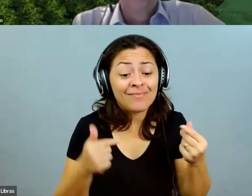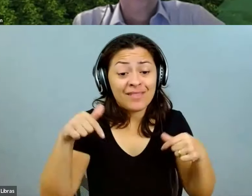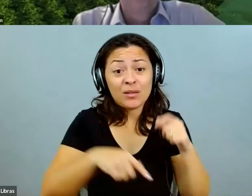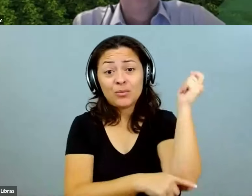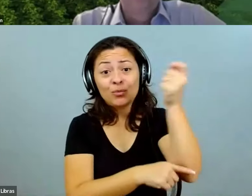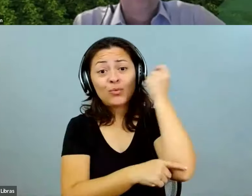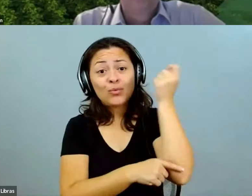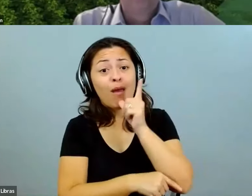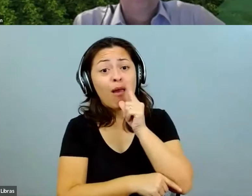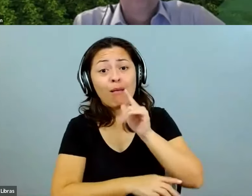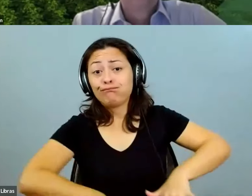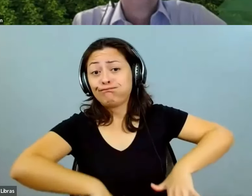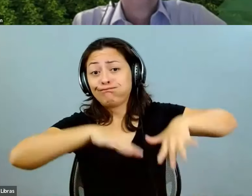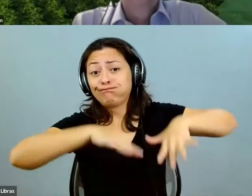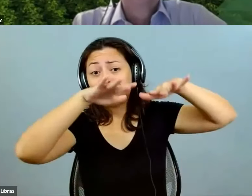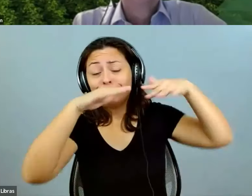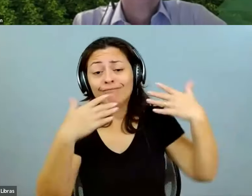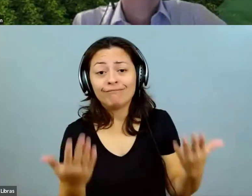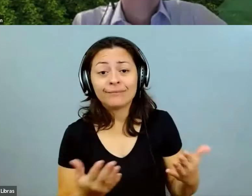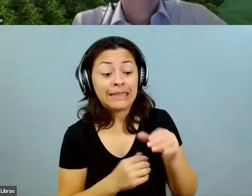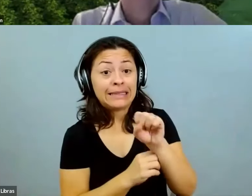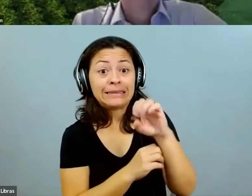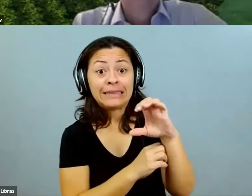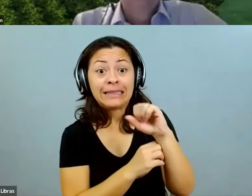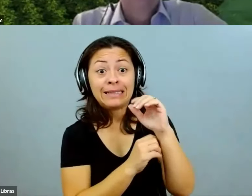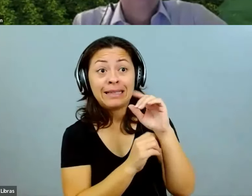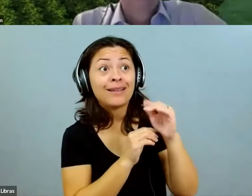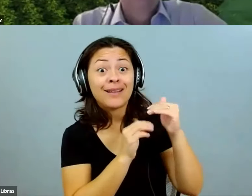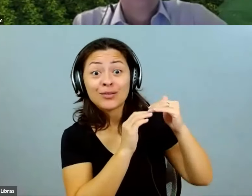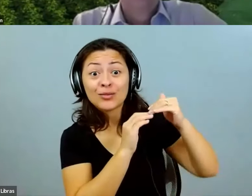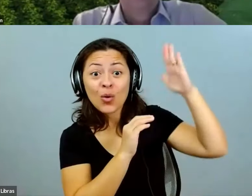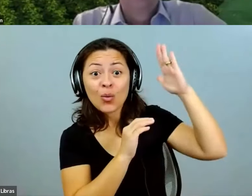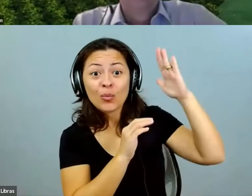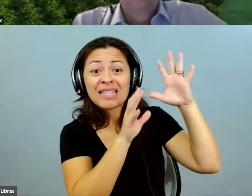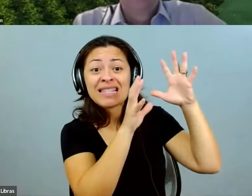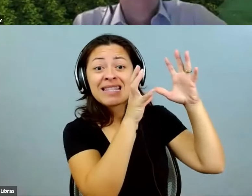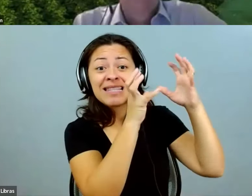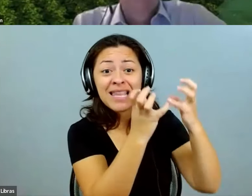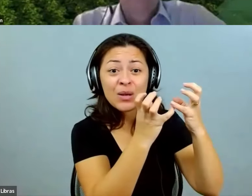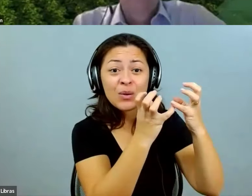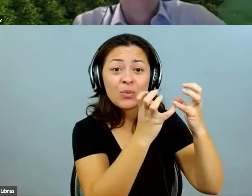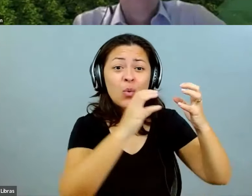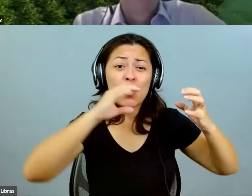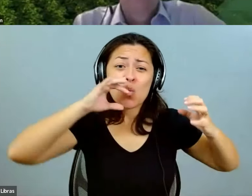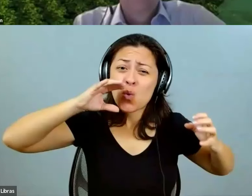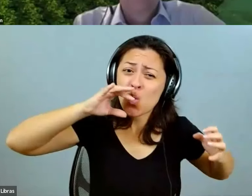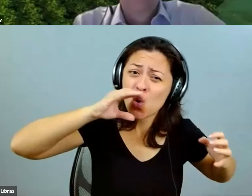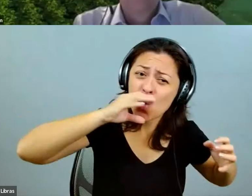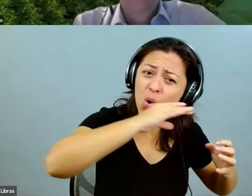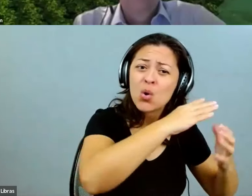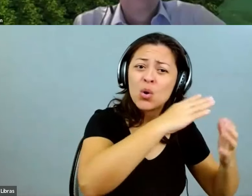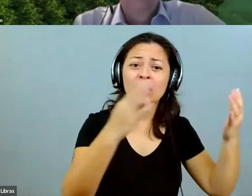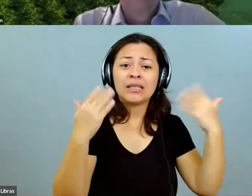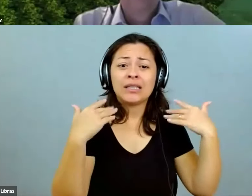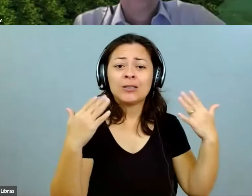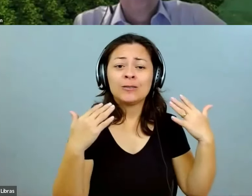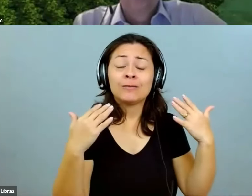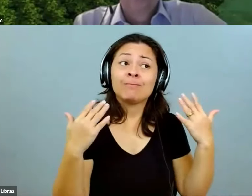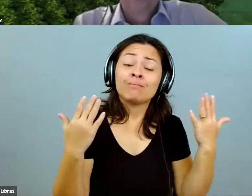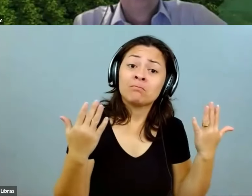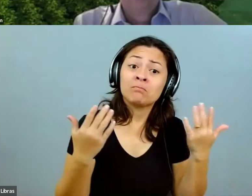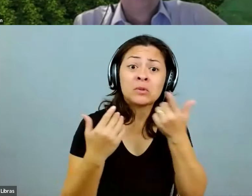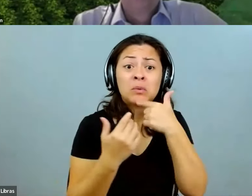da de Santa citalina para cima tá seco e quente e então então talvez a safra brasileira